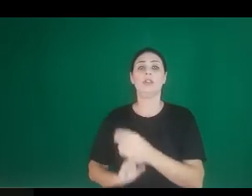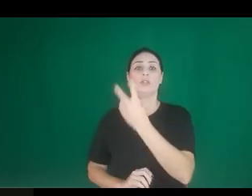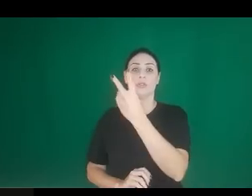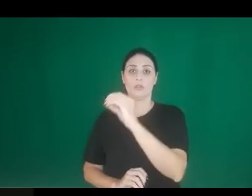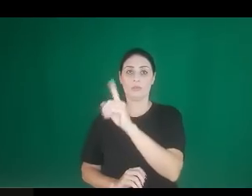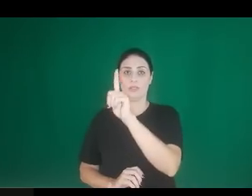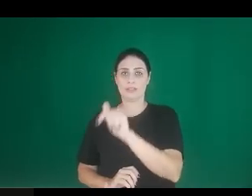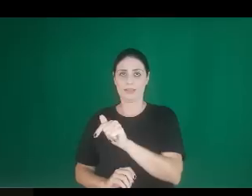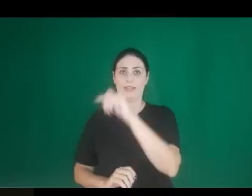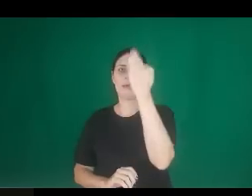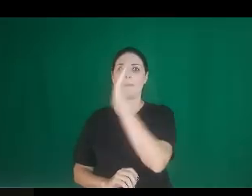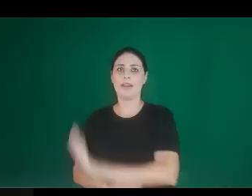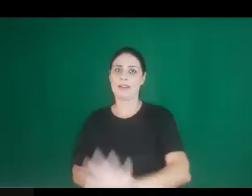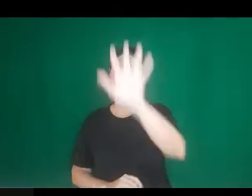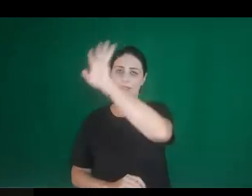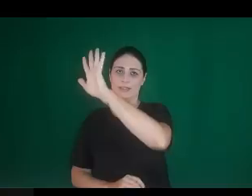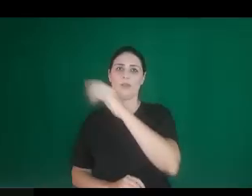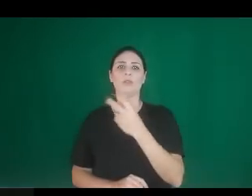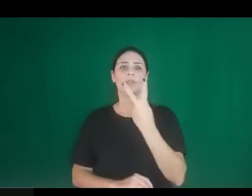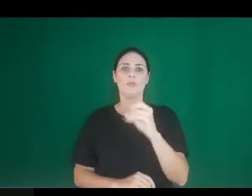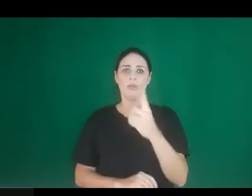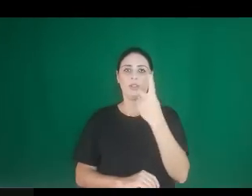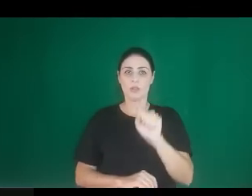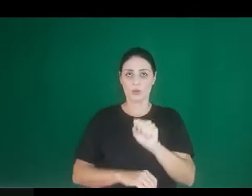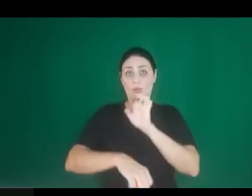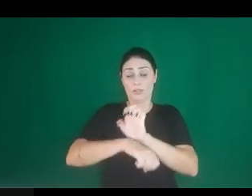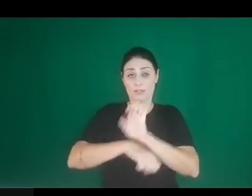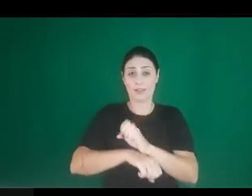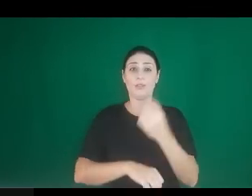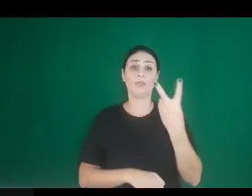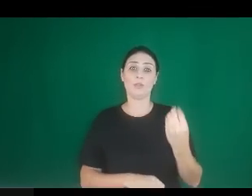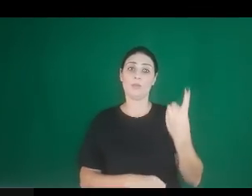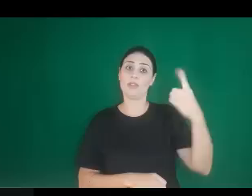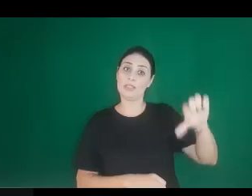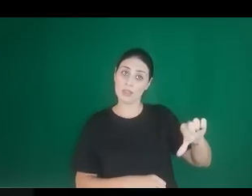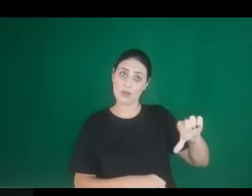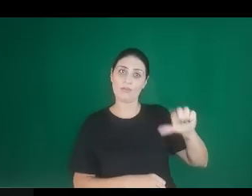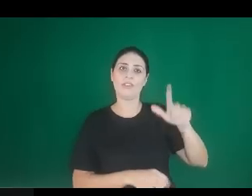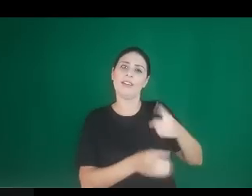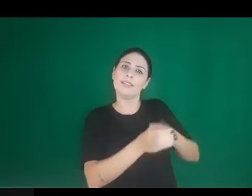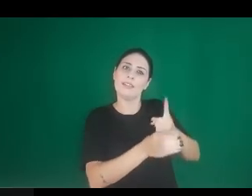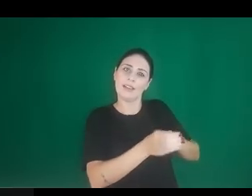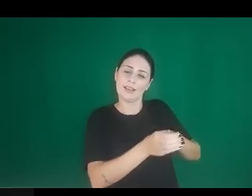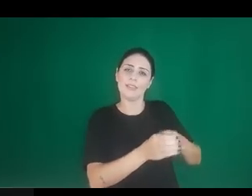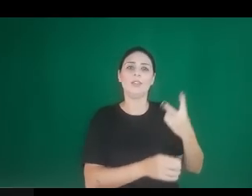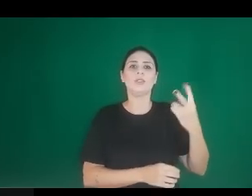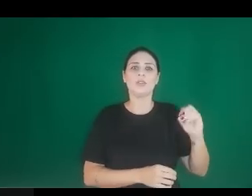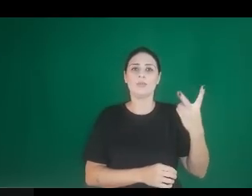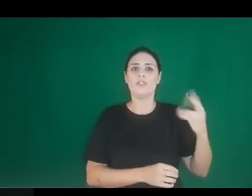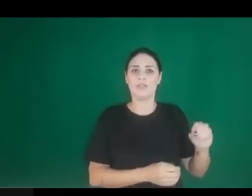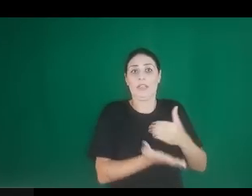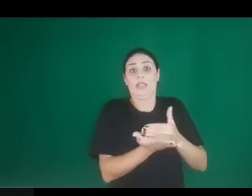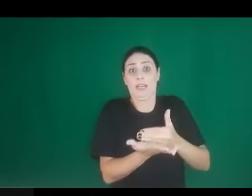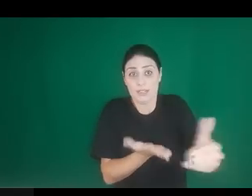né? 2017 em nível nacional, 2018 estadual, em 2019 os municípios fariam isso, e em 2020 viria a